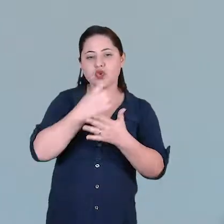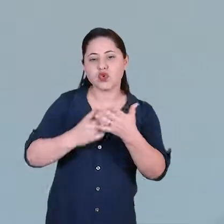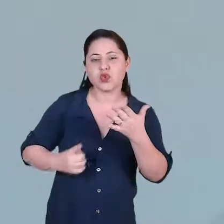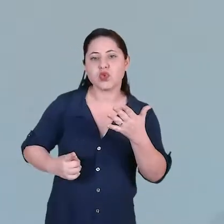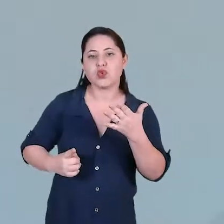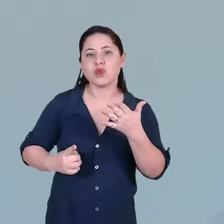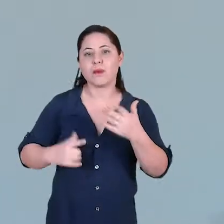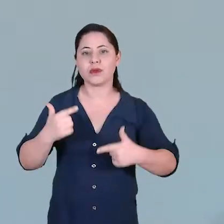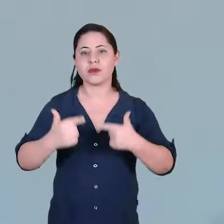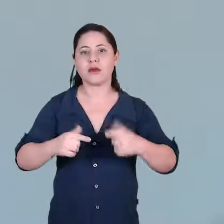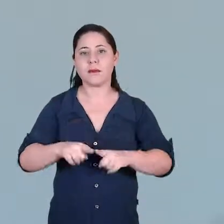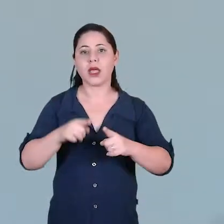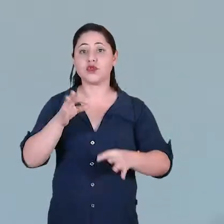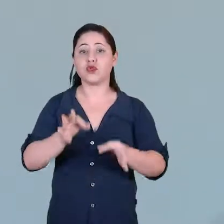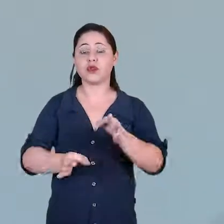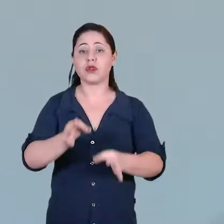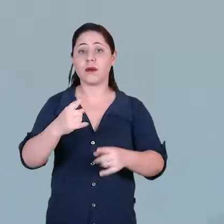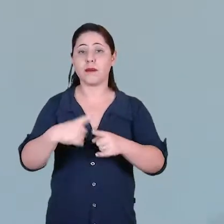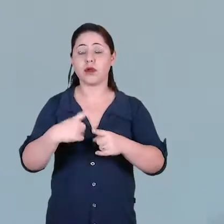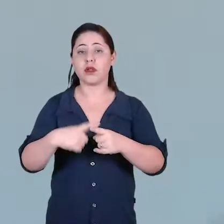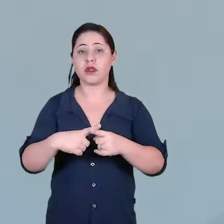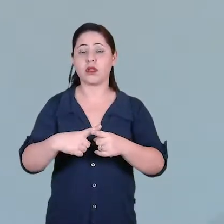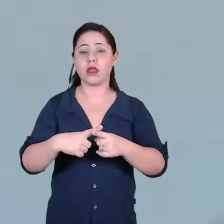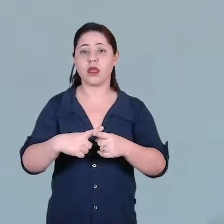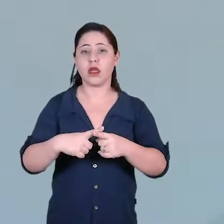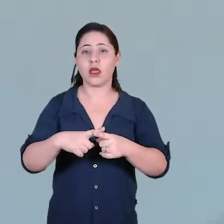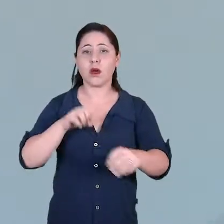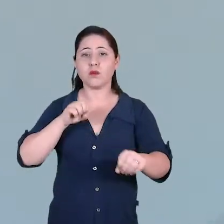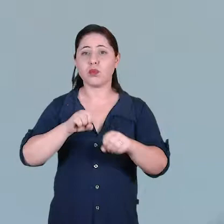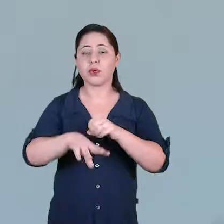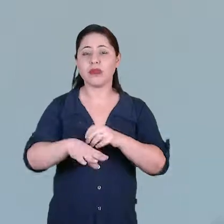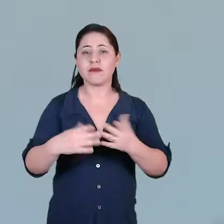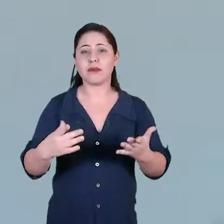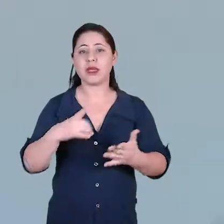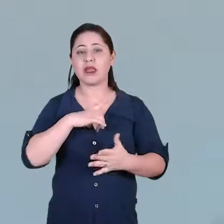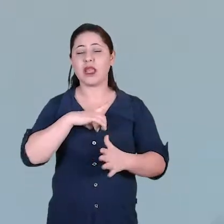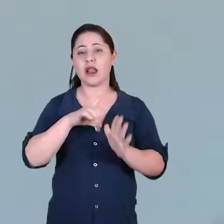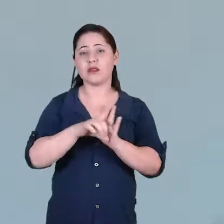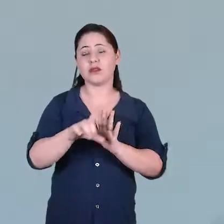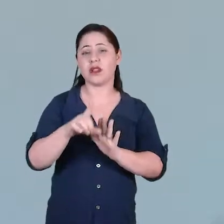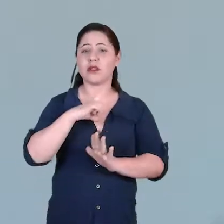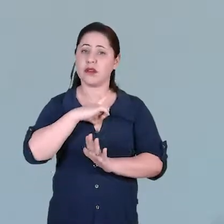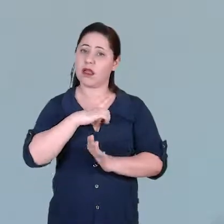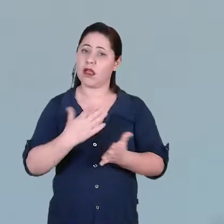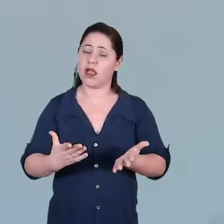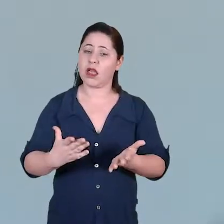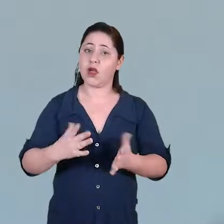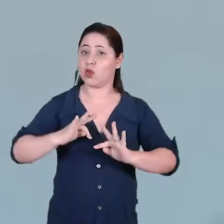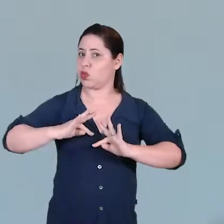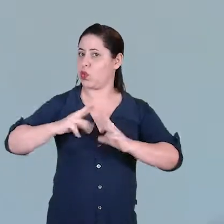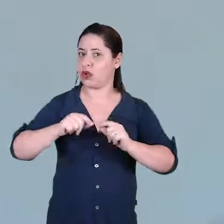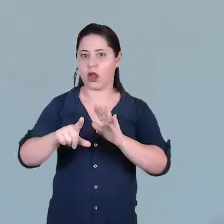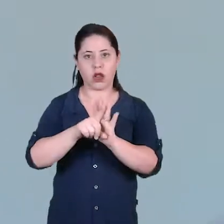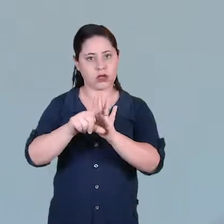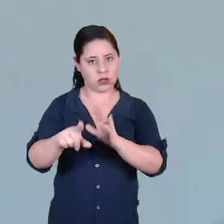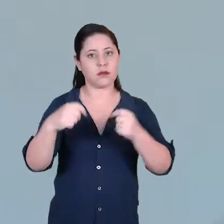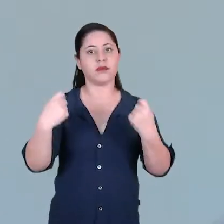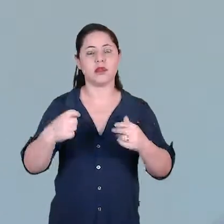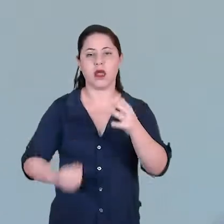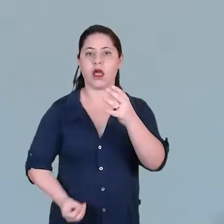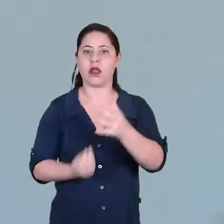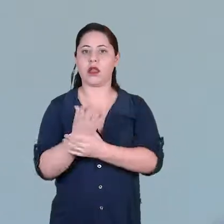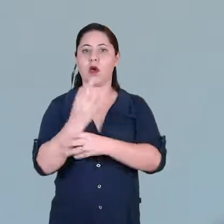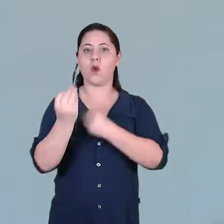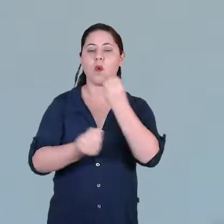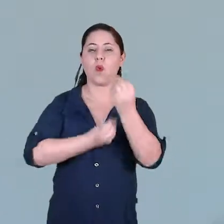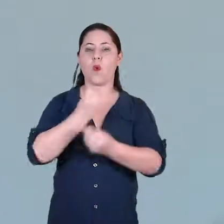é jurídico, porque são os efeitos que a legislação conduz. Toda a legislação ela tem que ser criada sabendo quais são